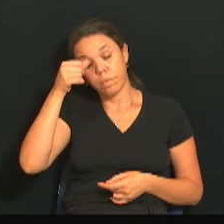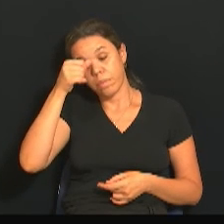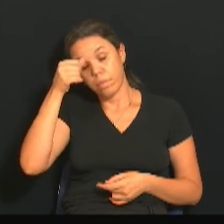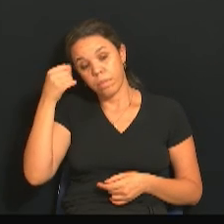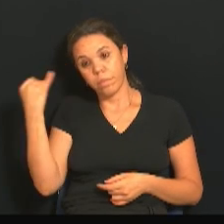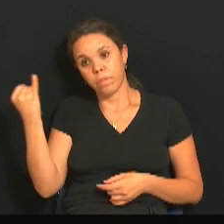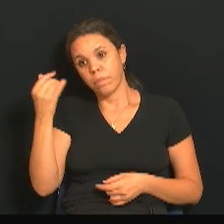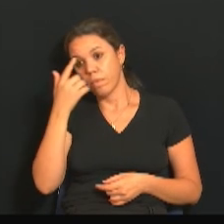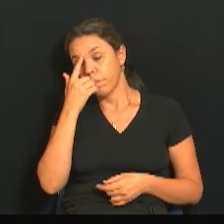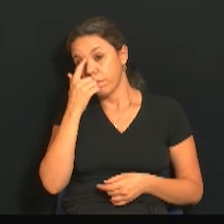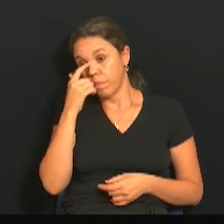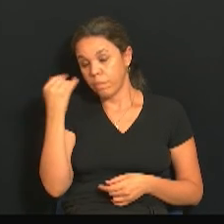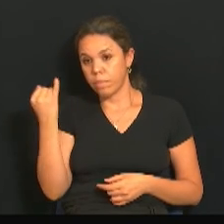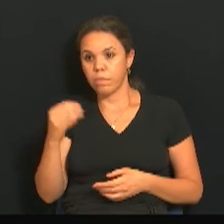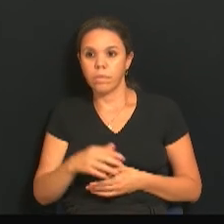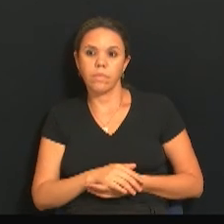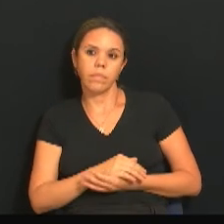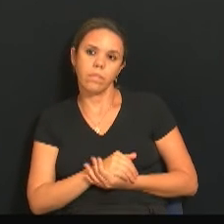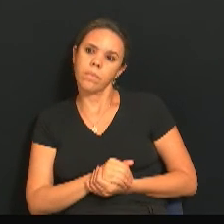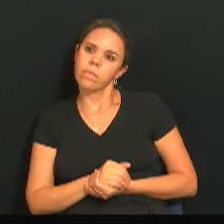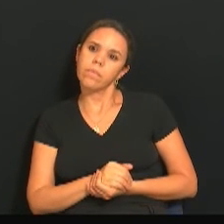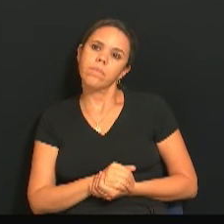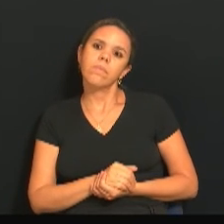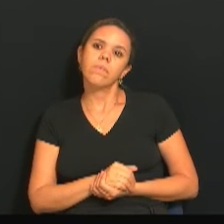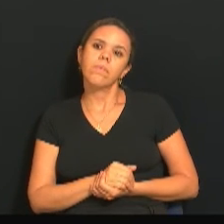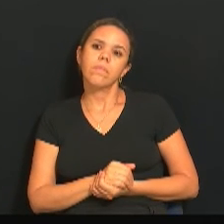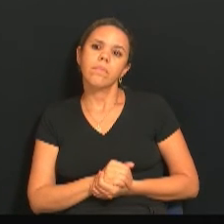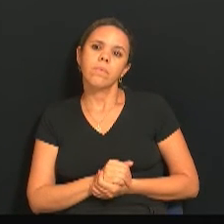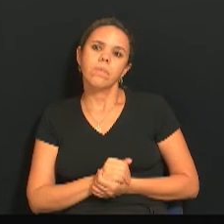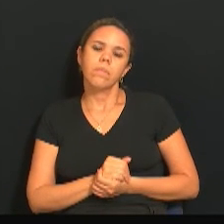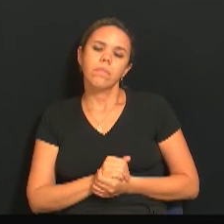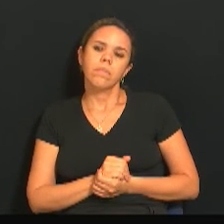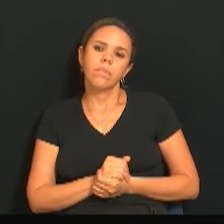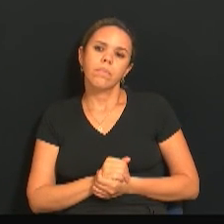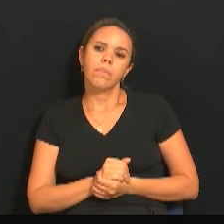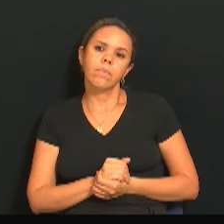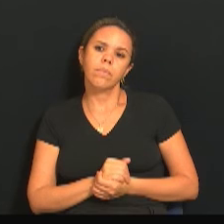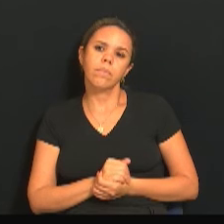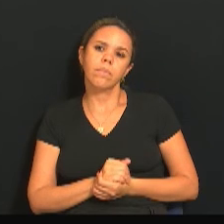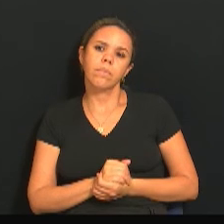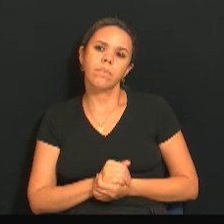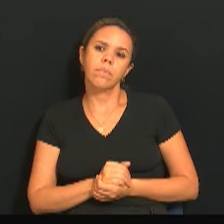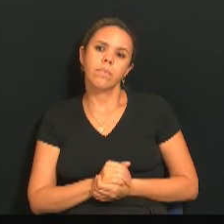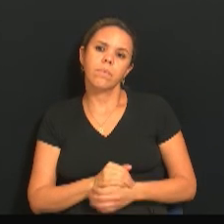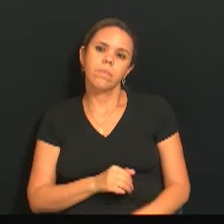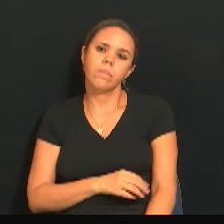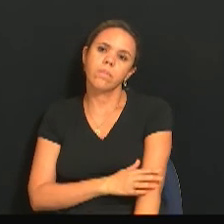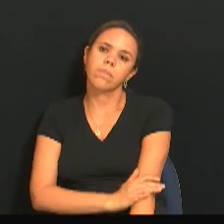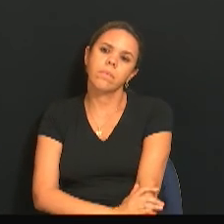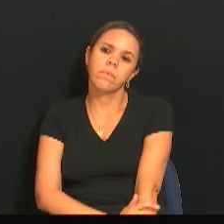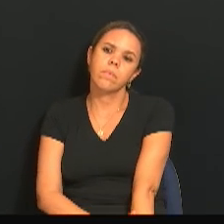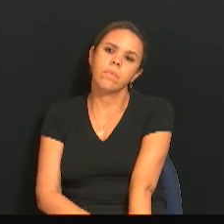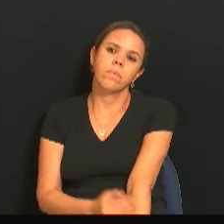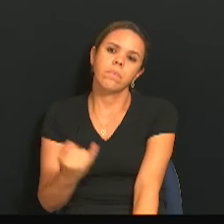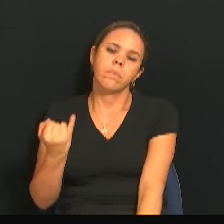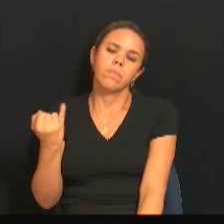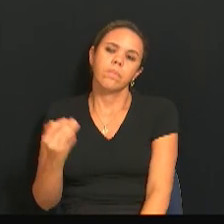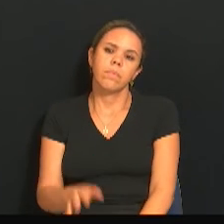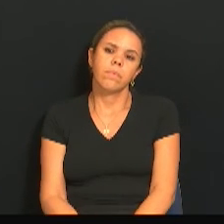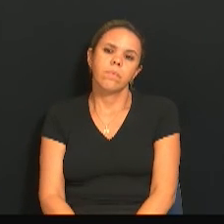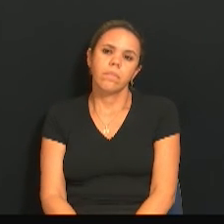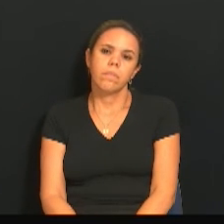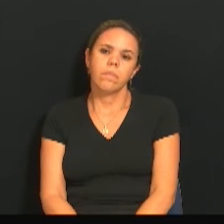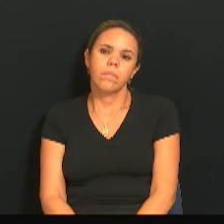tão importante que nos é tão cara, né? Assim, a